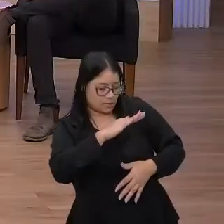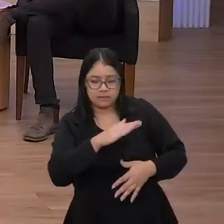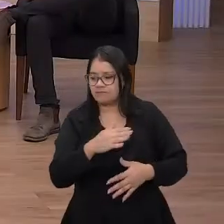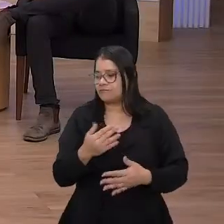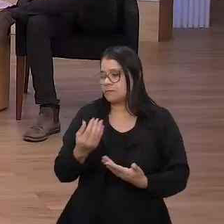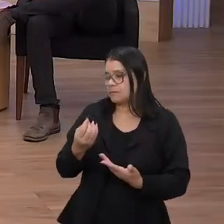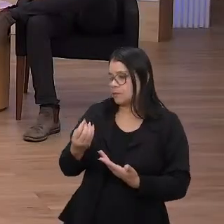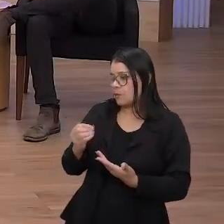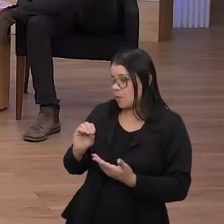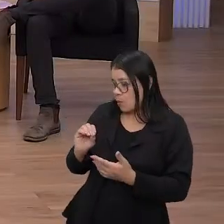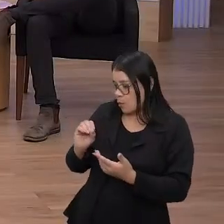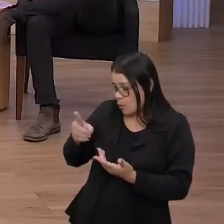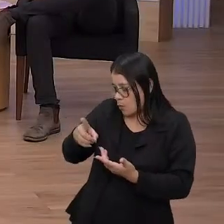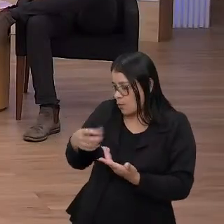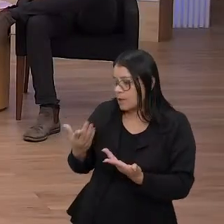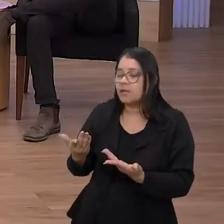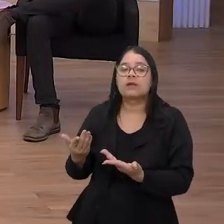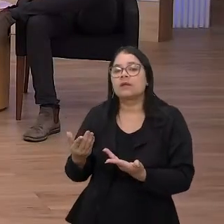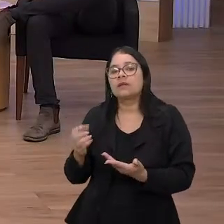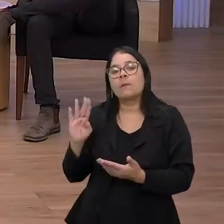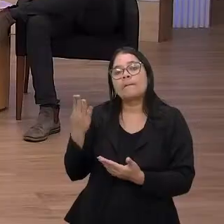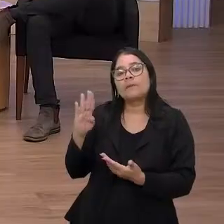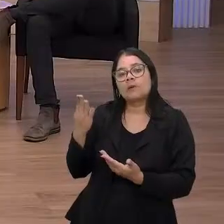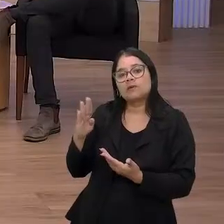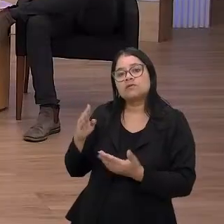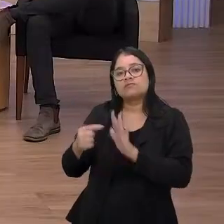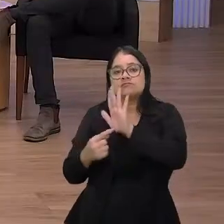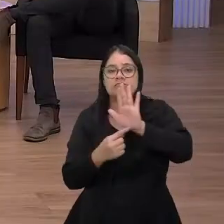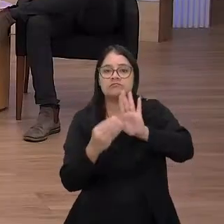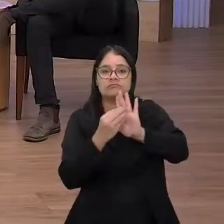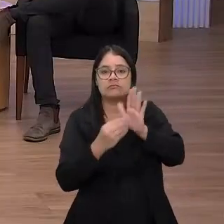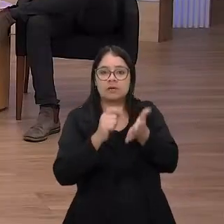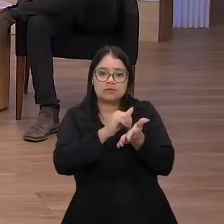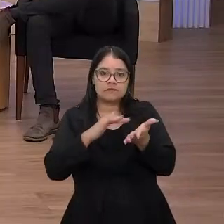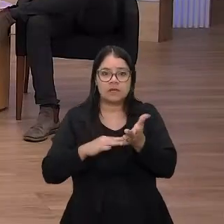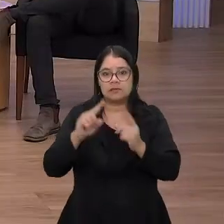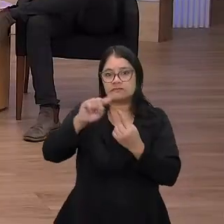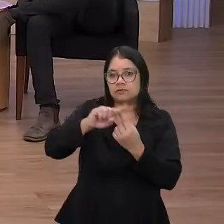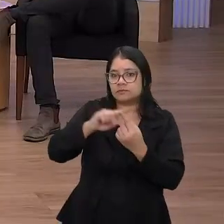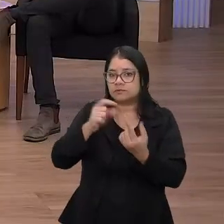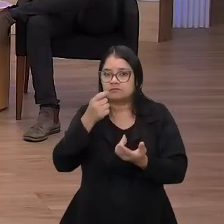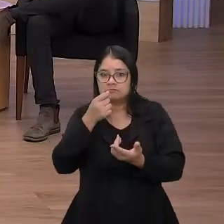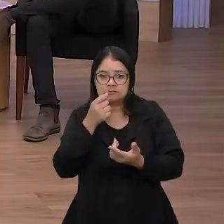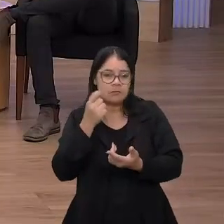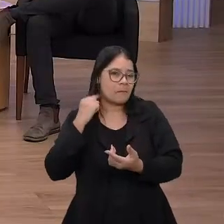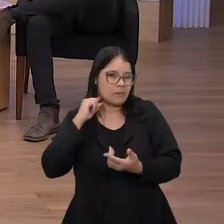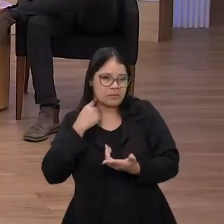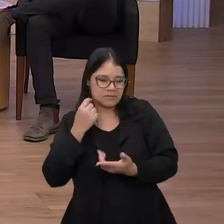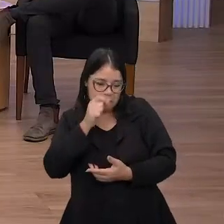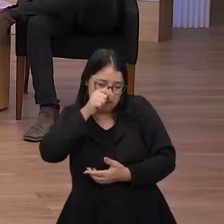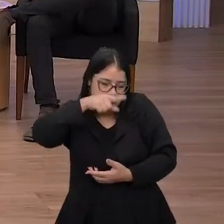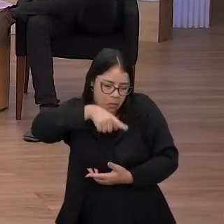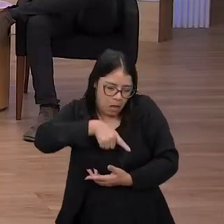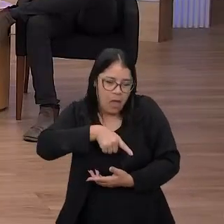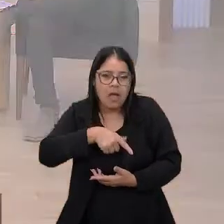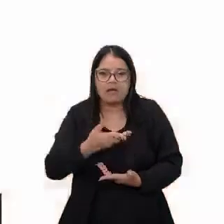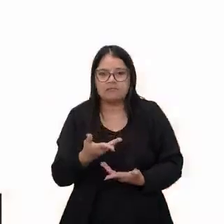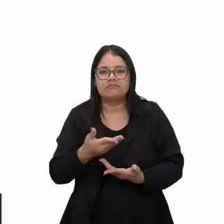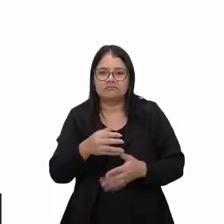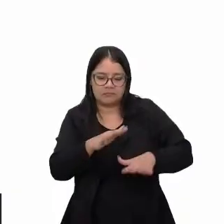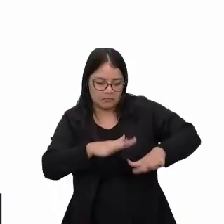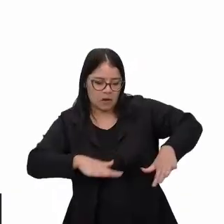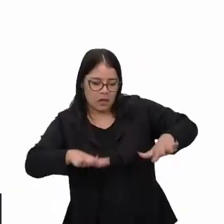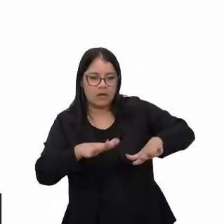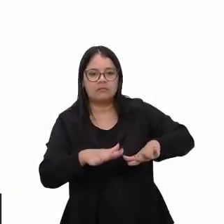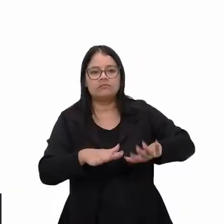Não, então, biologia também vai trazer uma atividade, tipos de poluição, igual a nossa colega aqui falou, né,